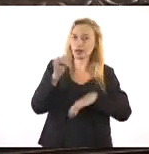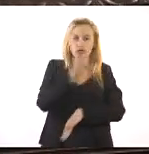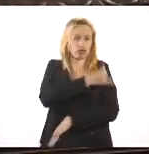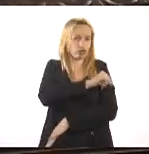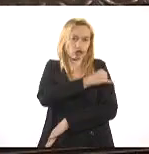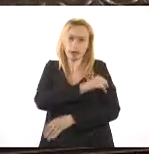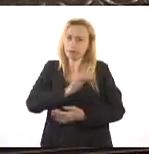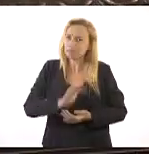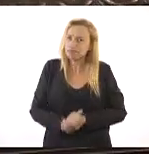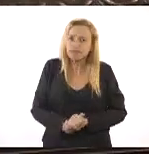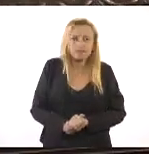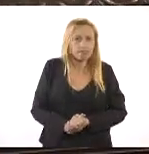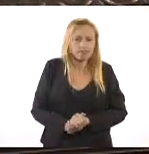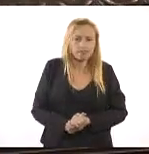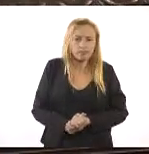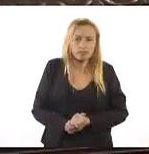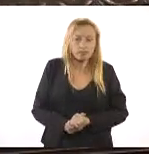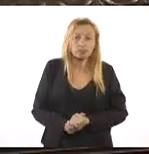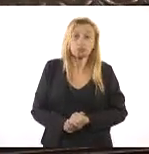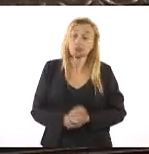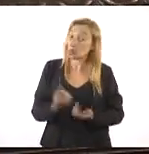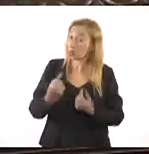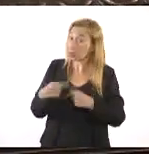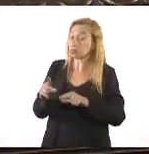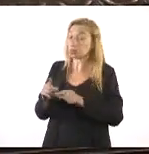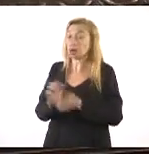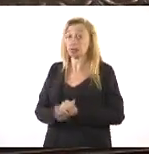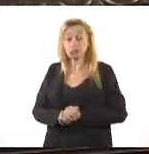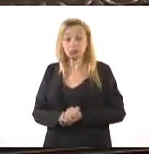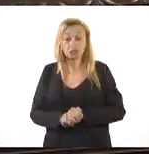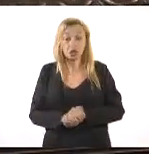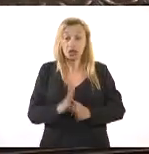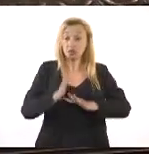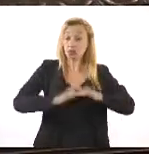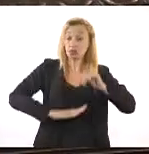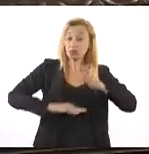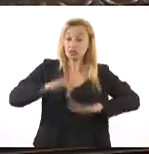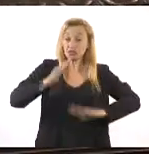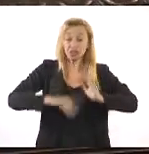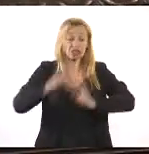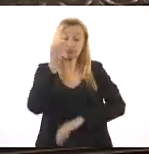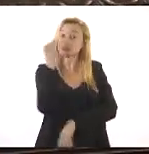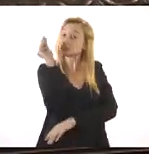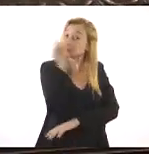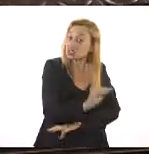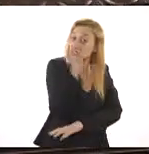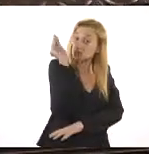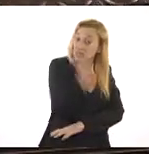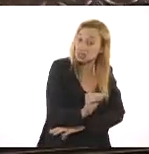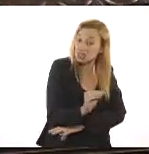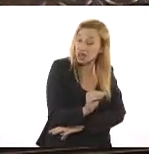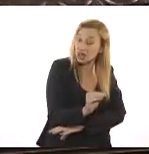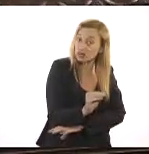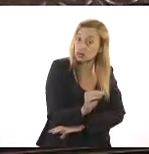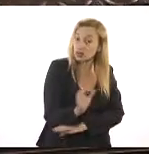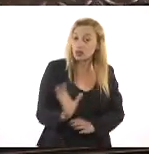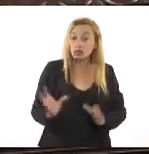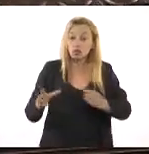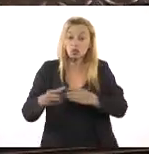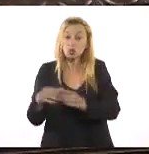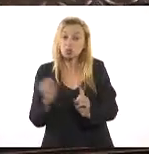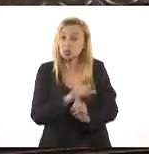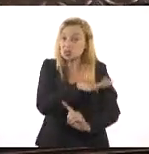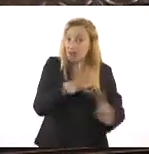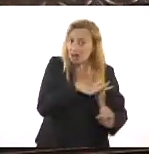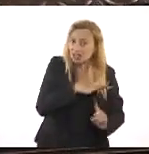Janeiro. Muito pelo contrário, profissionais que são maltratados pelas organizações